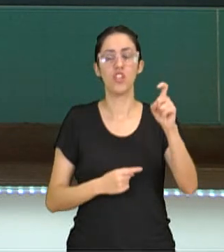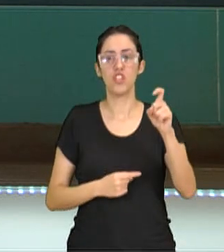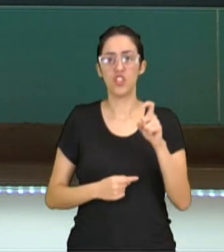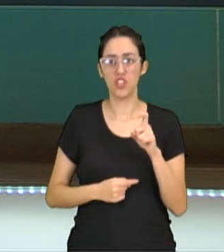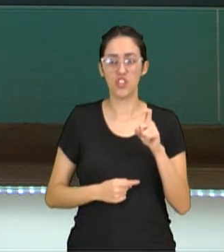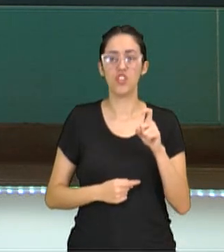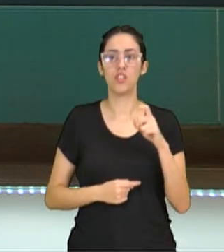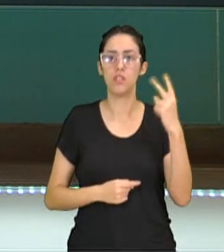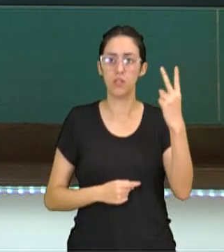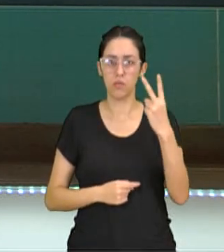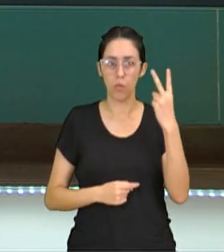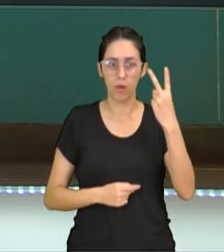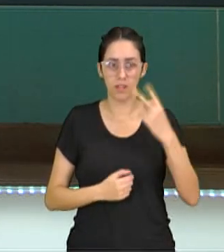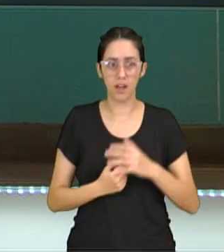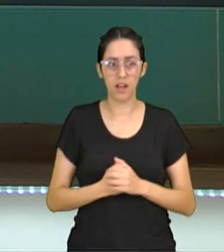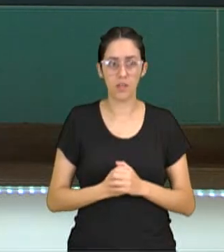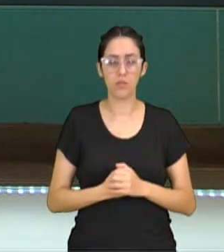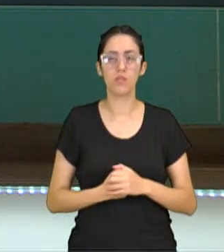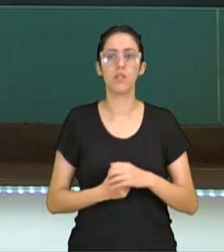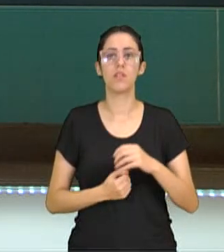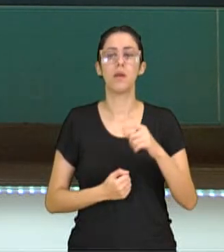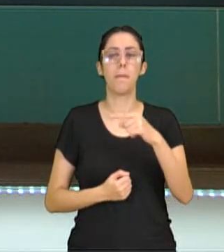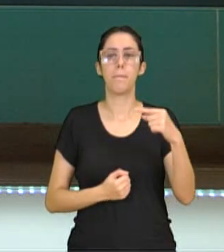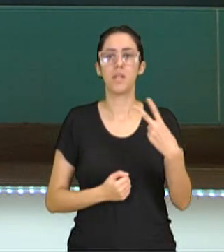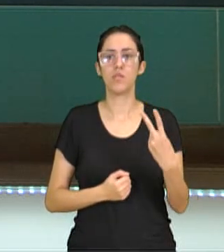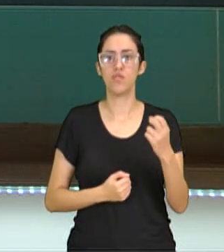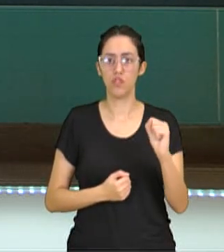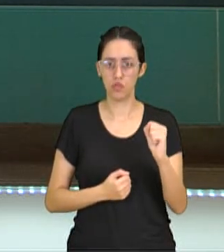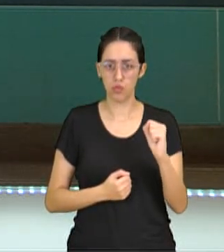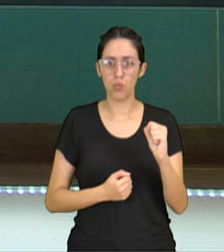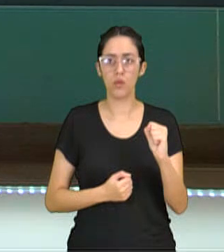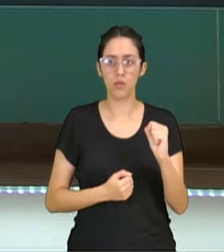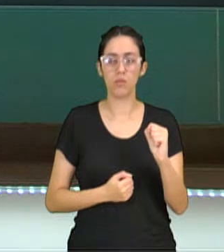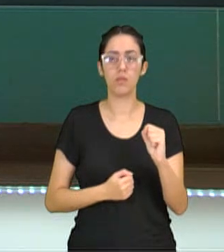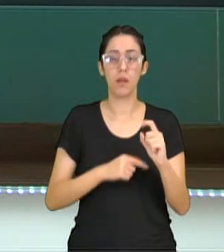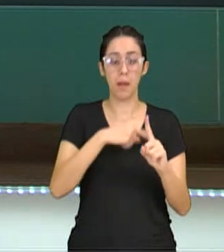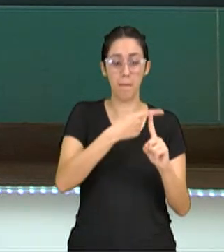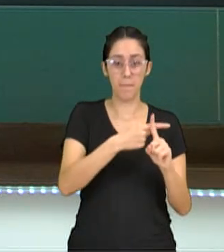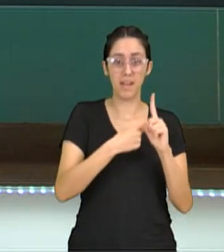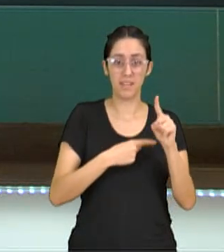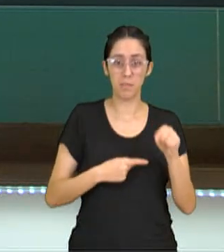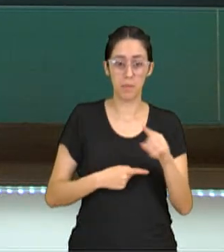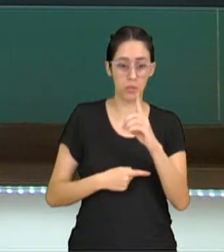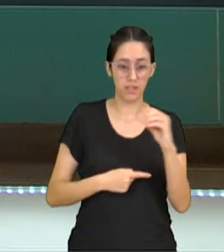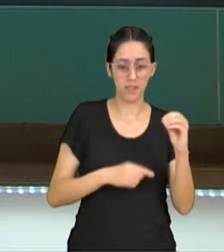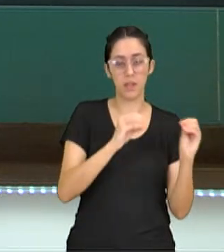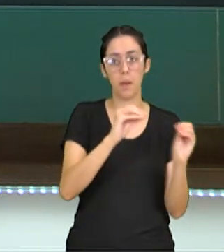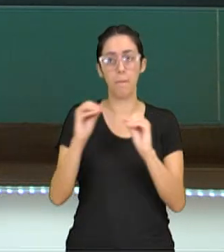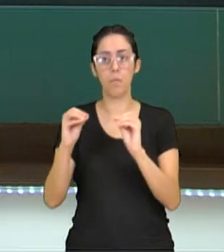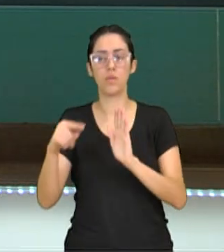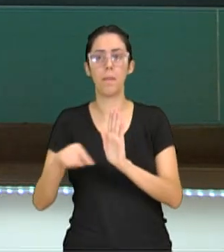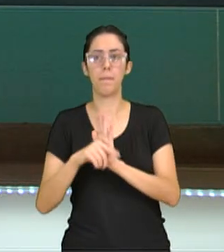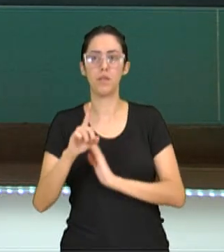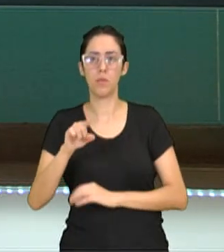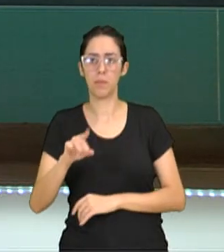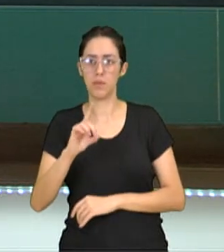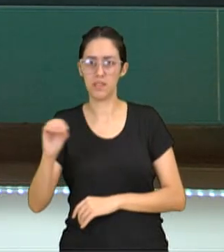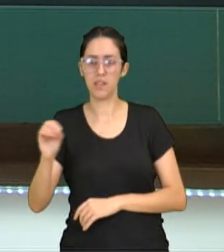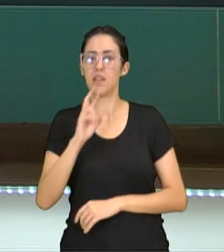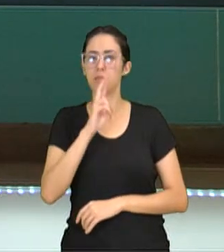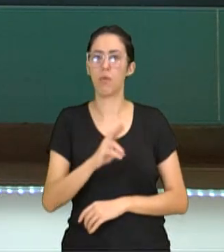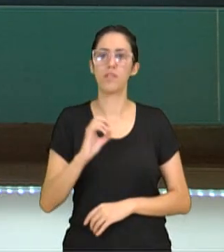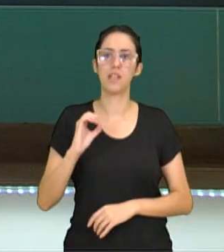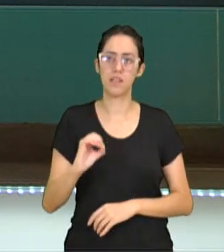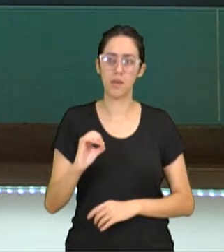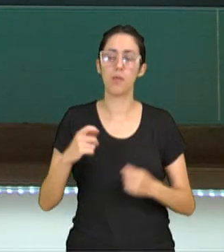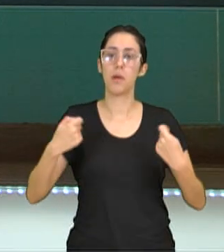né? X menos 28. Mais 1.100 passa para lá, menos 1.100, igual a zero. Quando a gente usa a fatoração, tem que